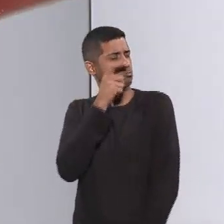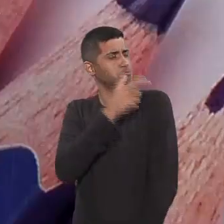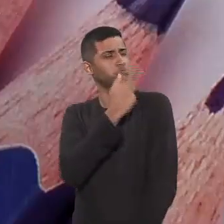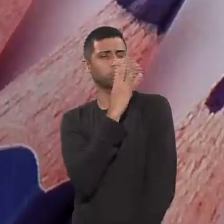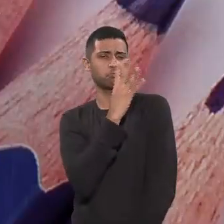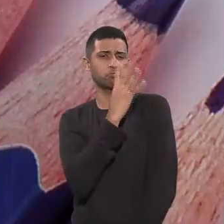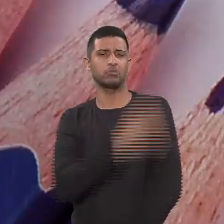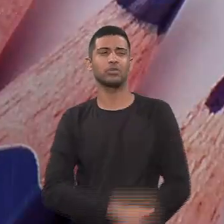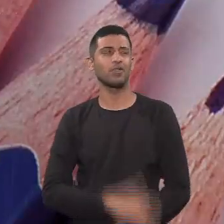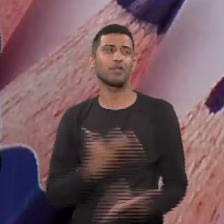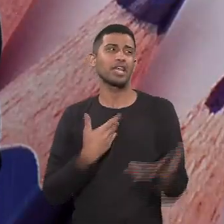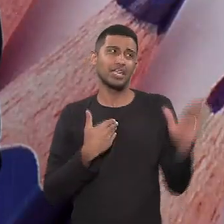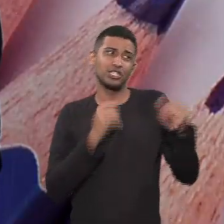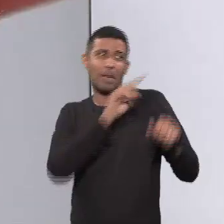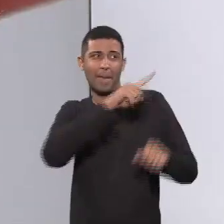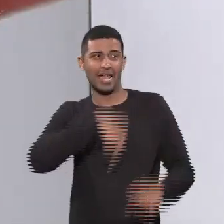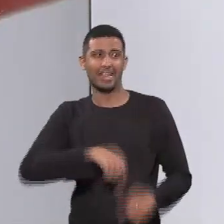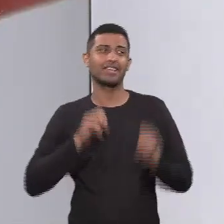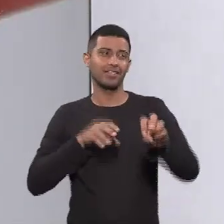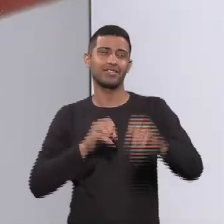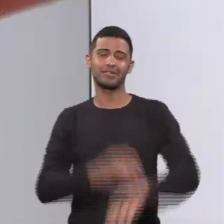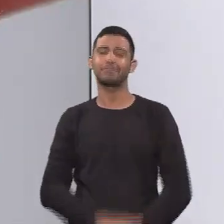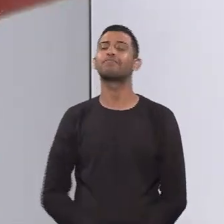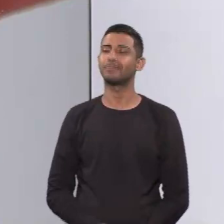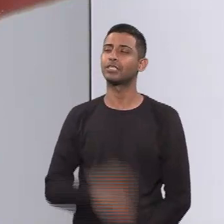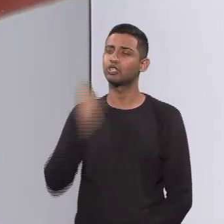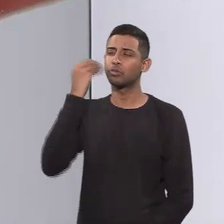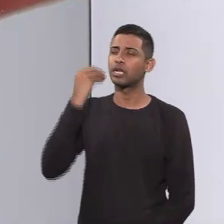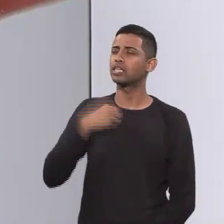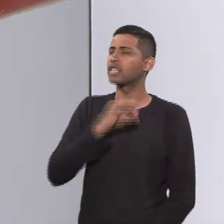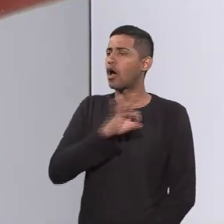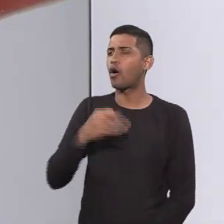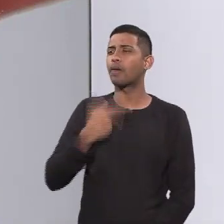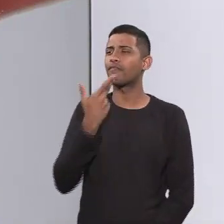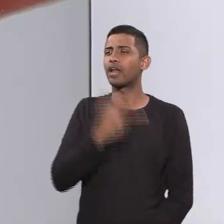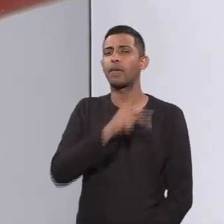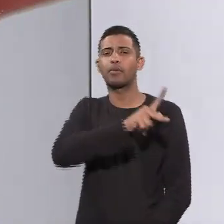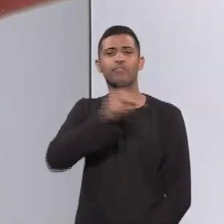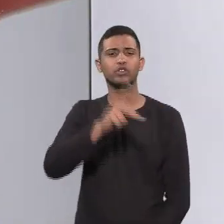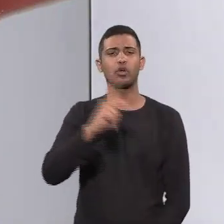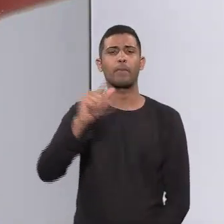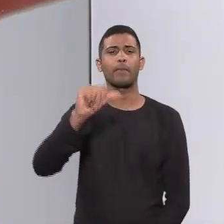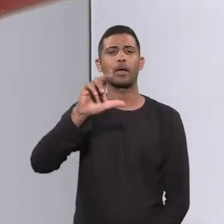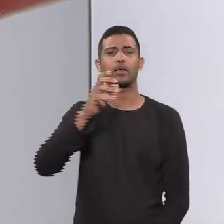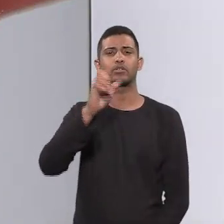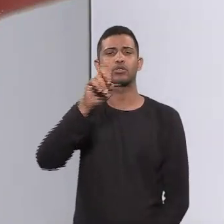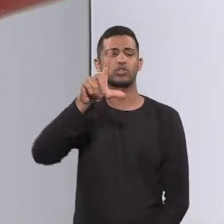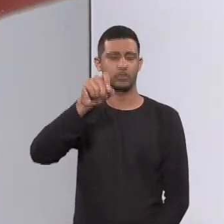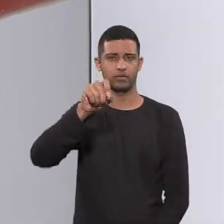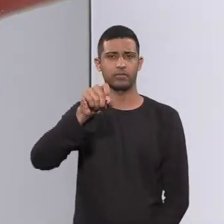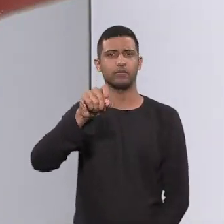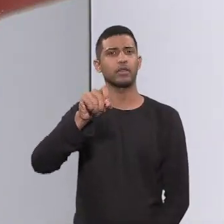para a educação. Sempre é uma experiência interessante dialogar com o professor José Pacheco. Mas é